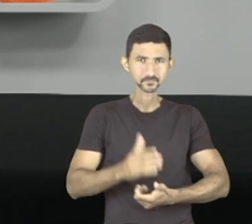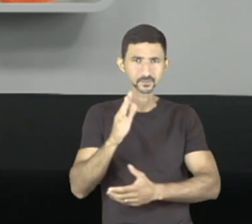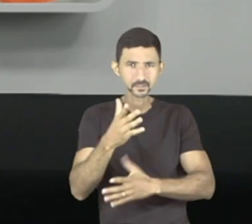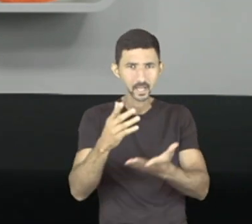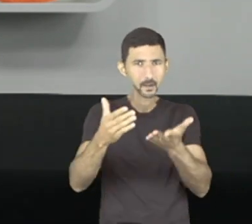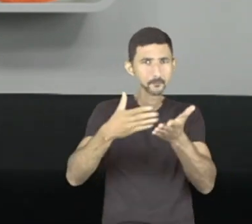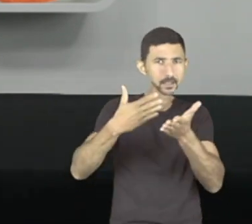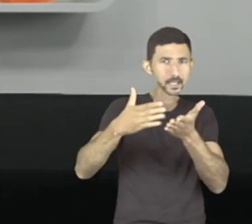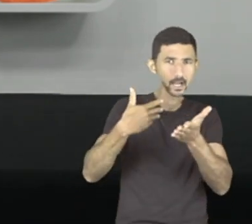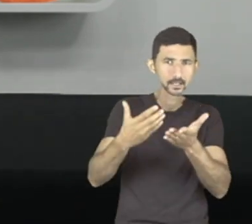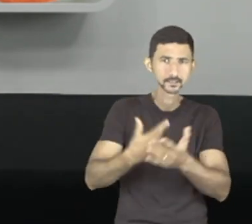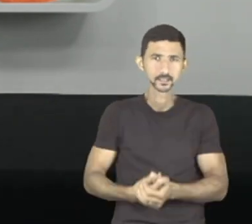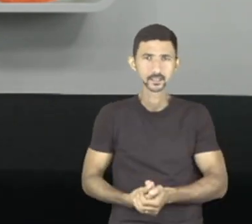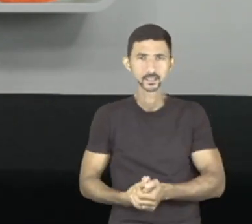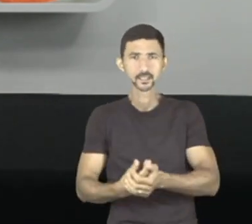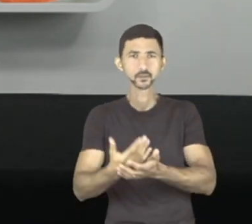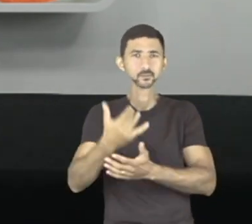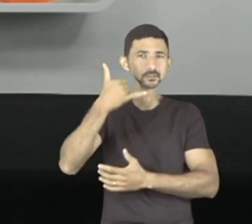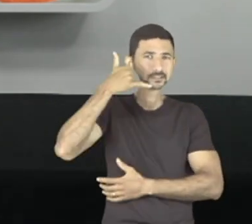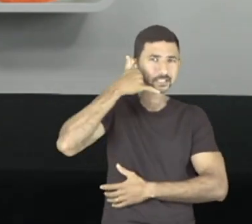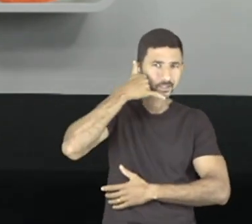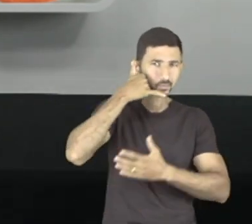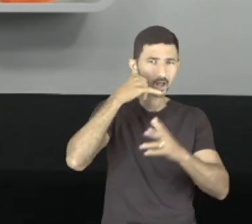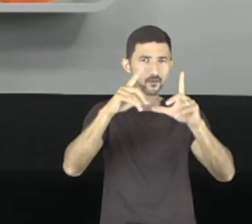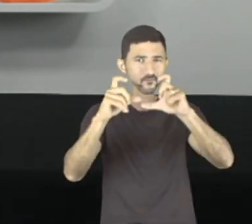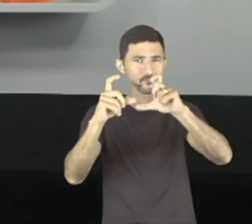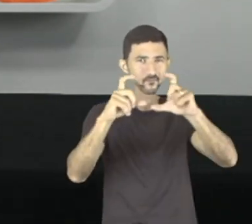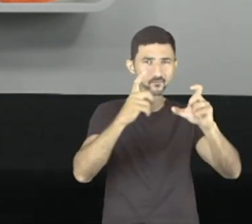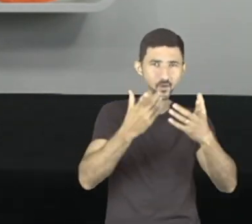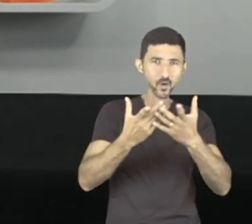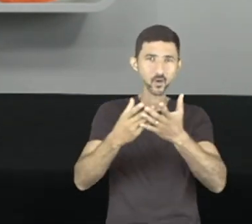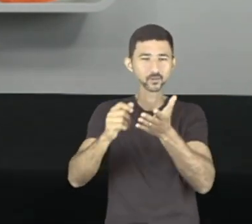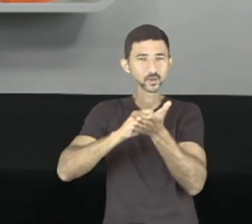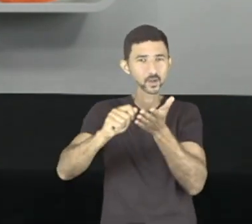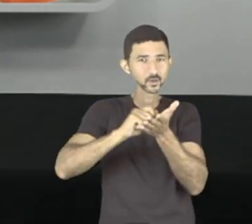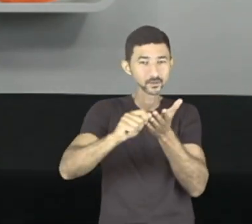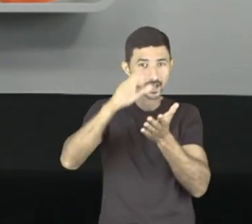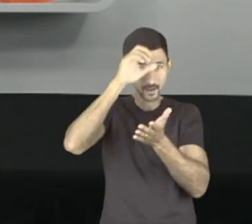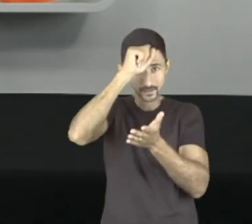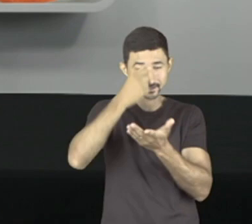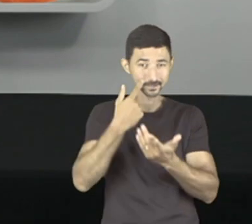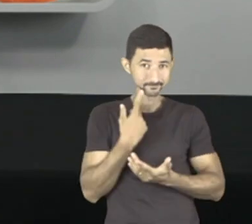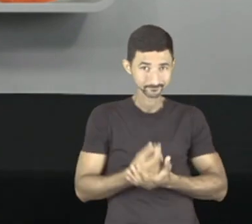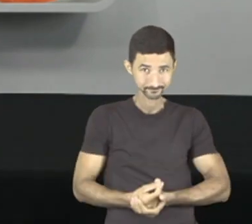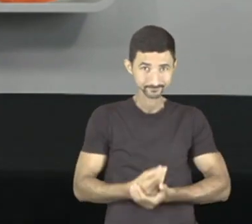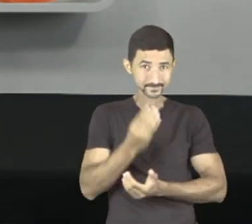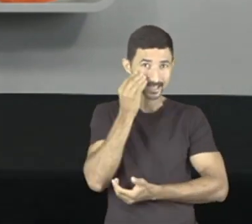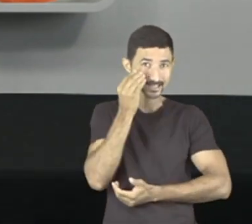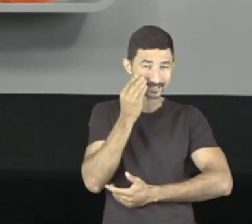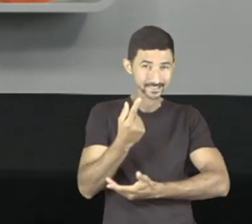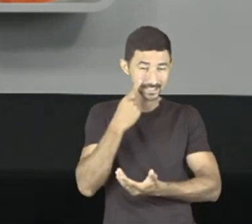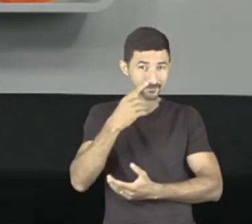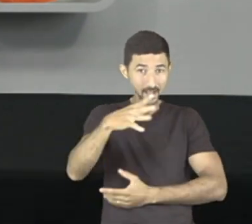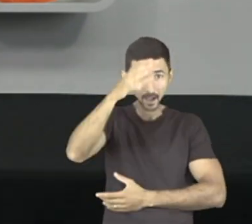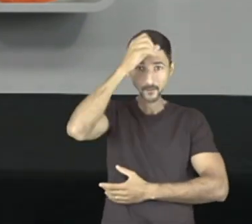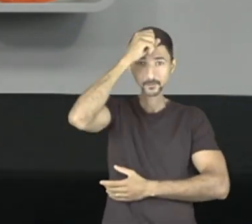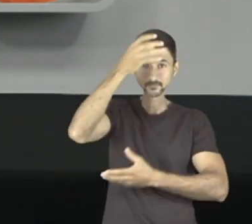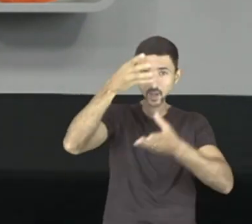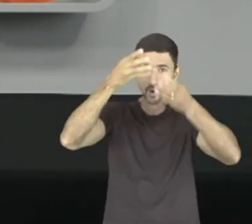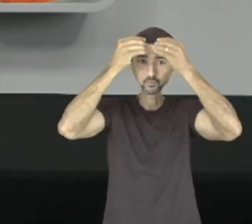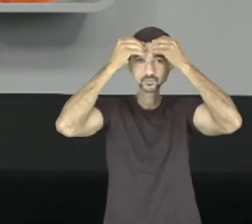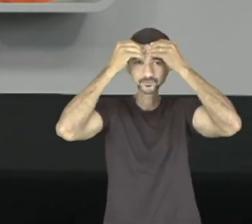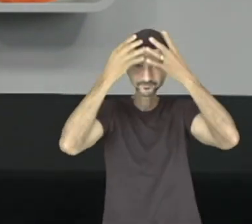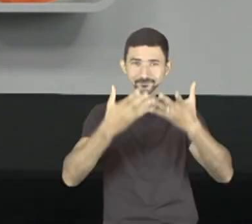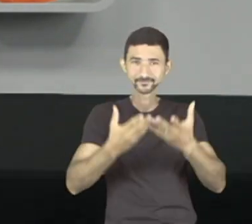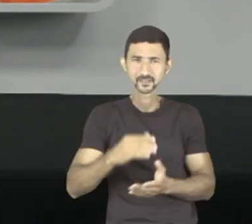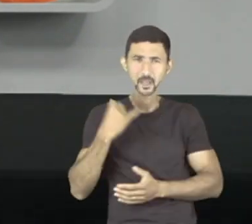pega o teu caderno, o celular, para bater foto, para anotar e para aprender. Presta bem atenção que você vai gravar tudo aqui na sua